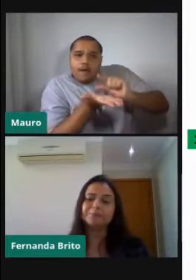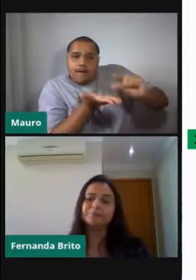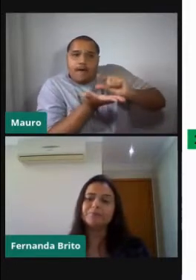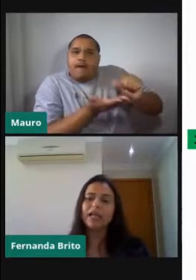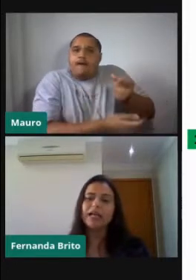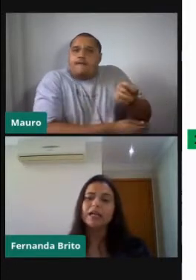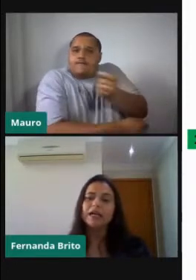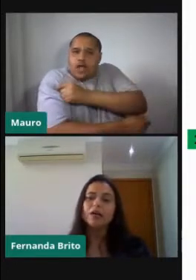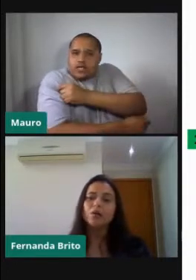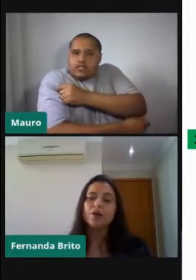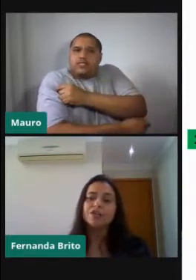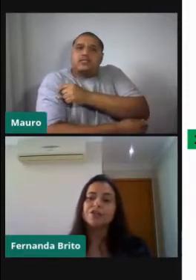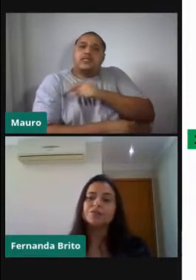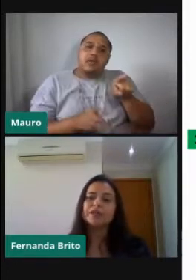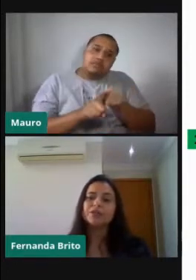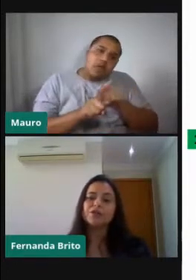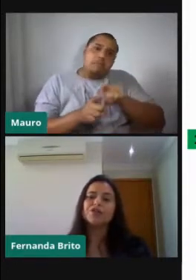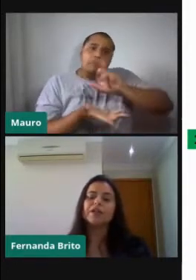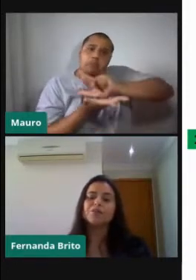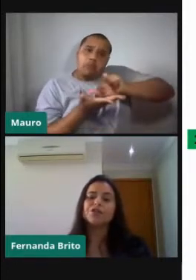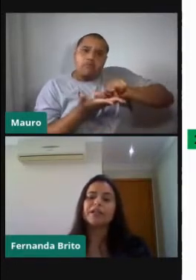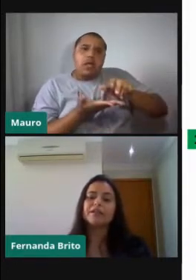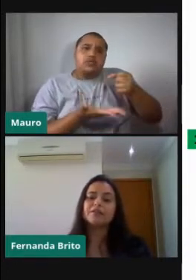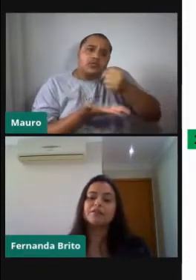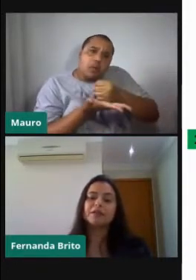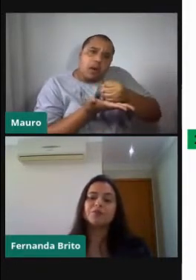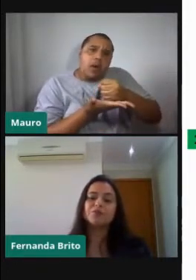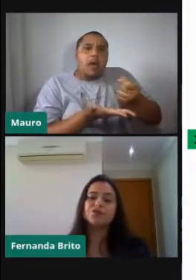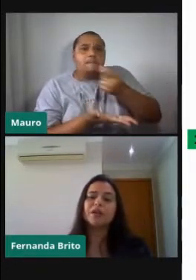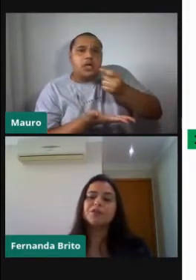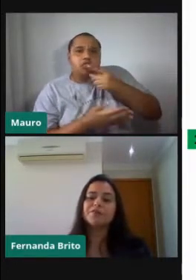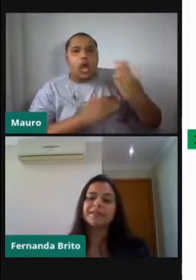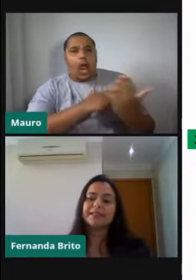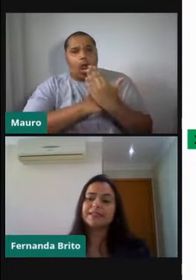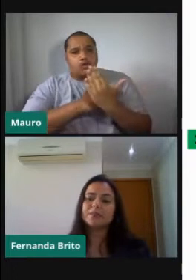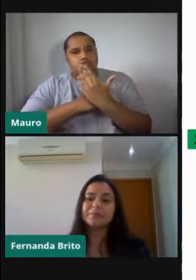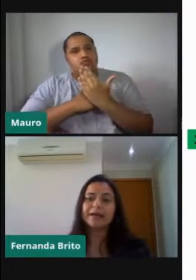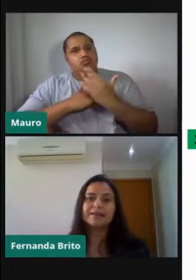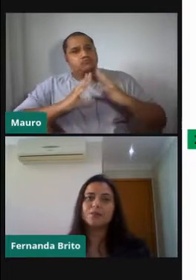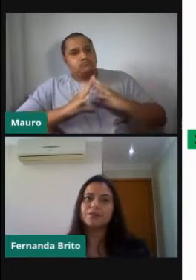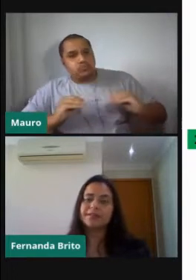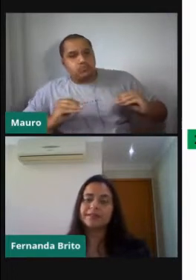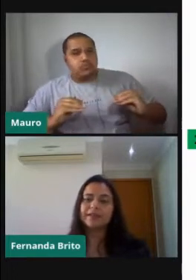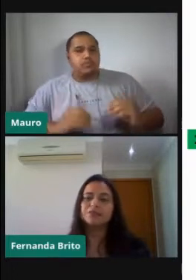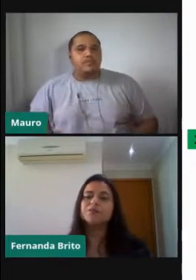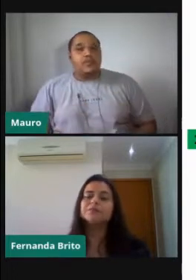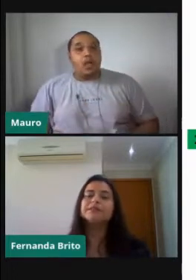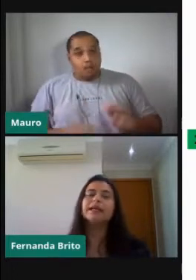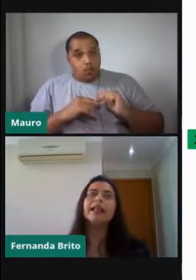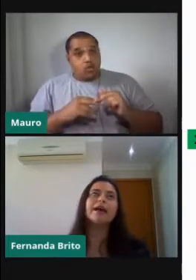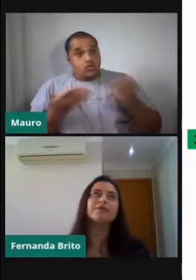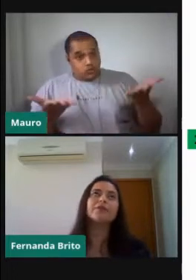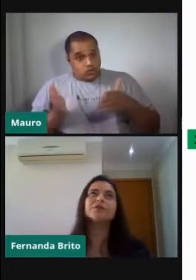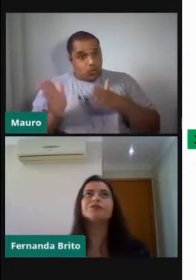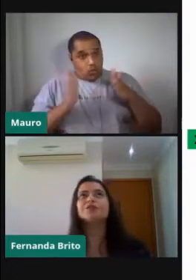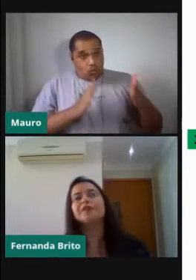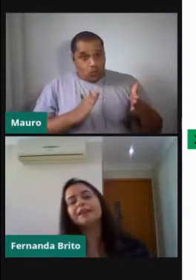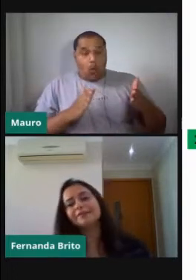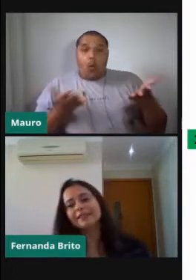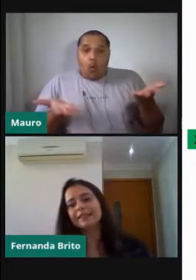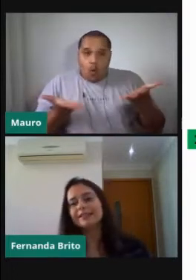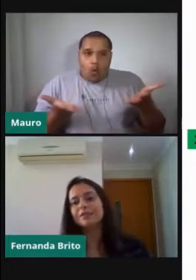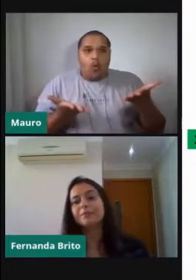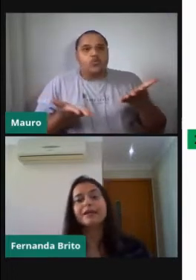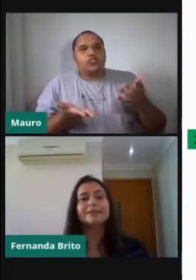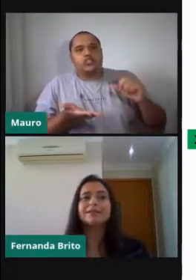pandemia. Hoje, o que nós temos, né? Temos um esquema de vacinação em massa acontecendo. Claro que quando a gente